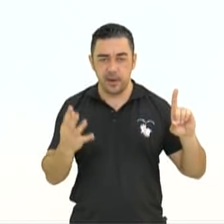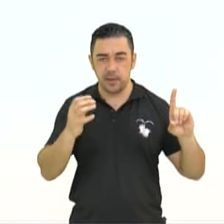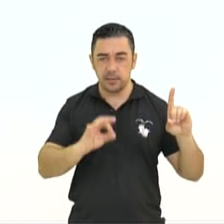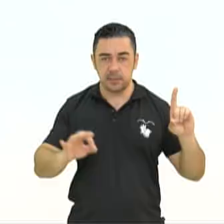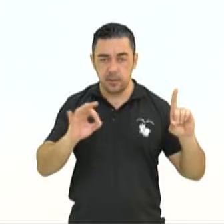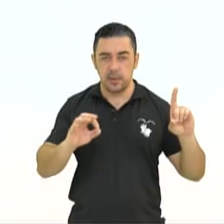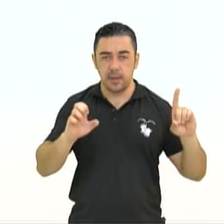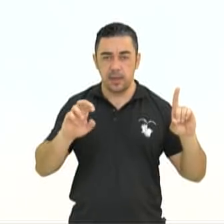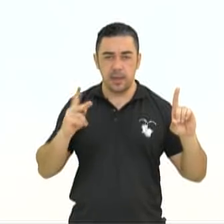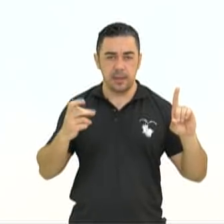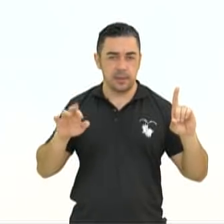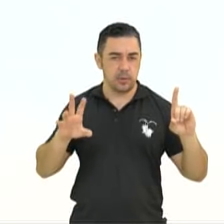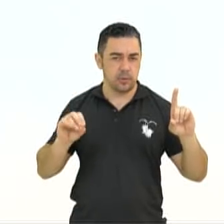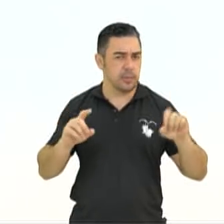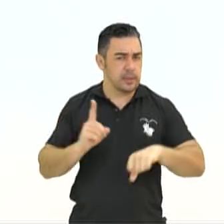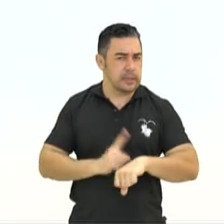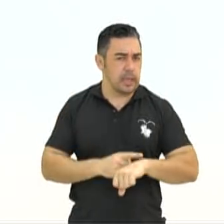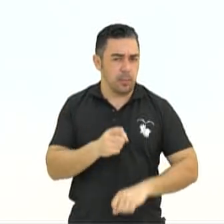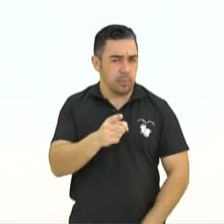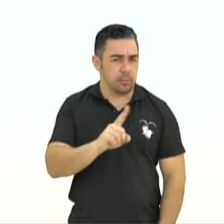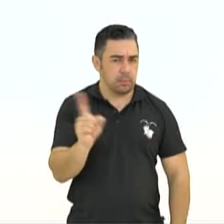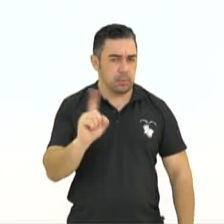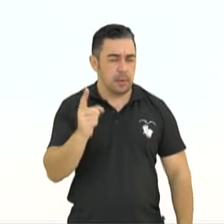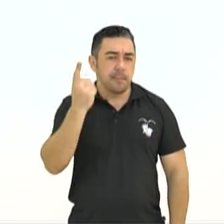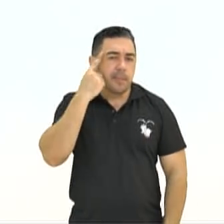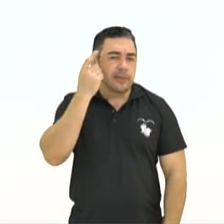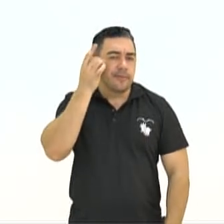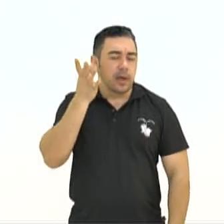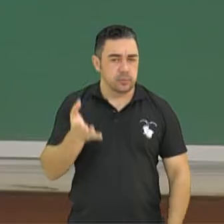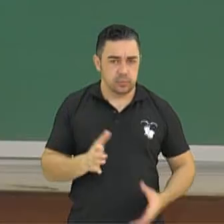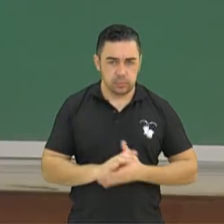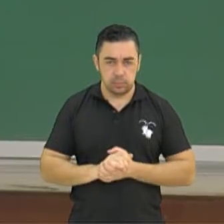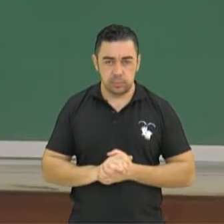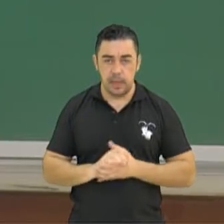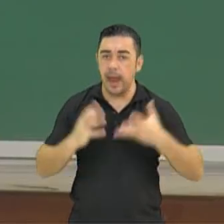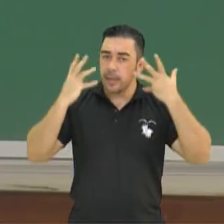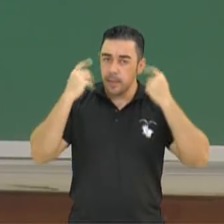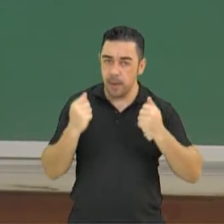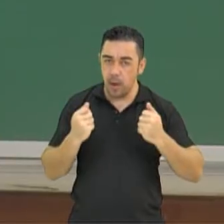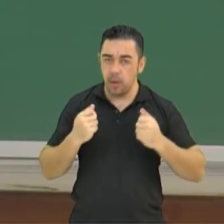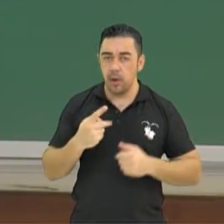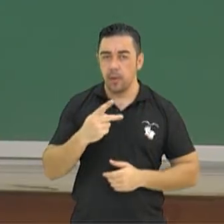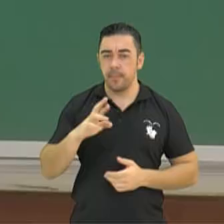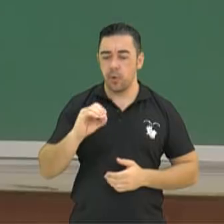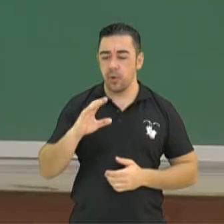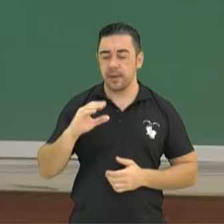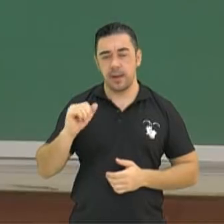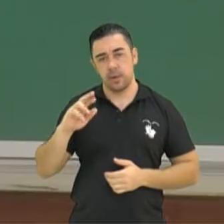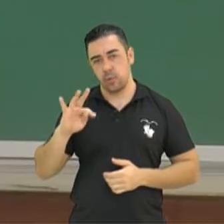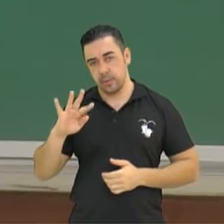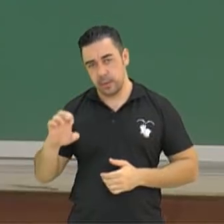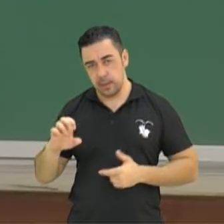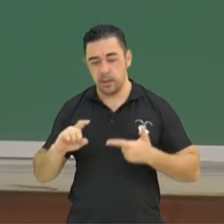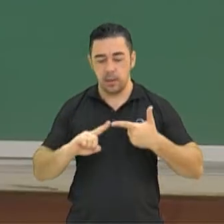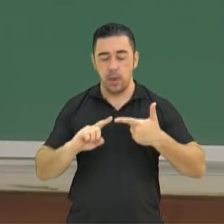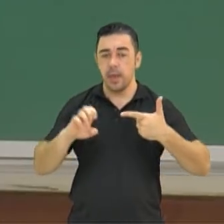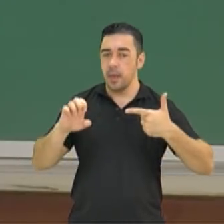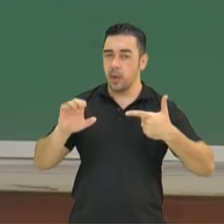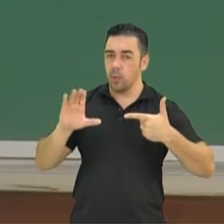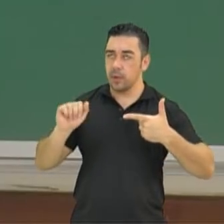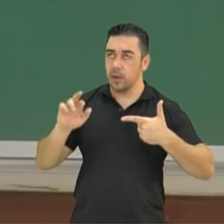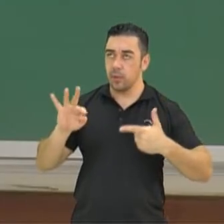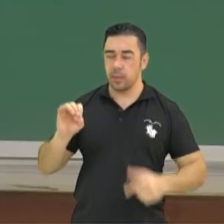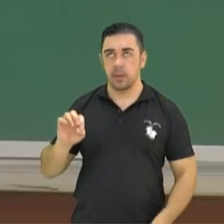heterótrofos? Esse aqui eu nem vou dar tempo, porque está muito fácil. Vamos pensar aqui junto. Animal é procarionte ou eucarionte? Ah, professora, você falou